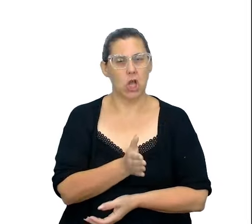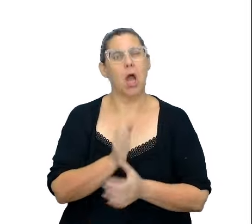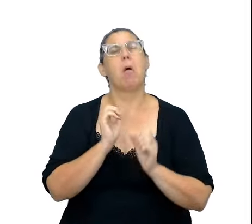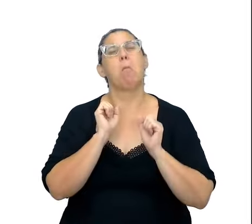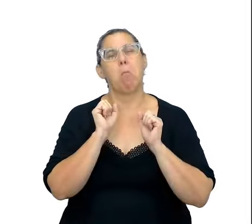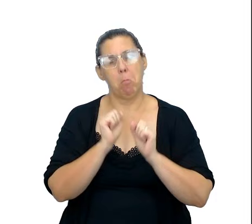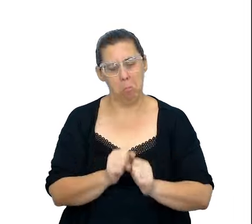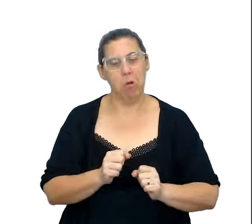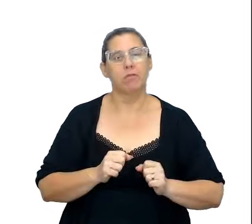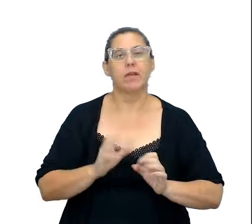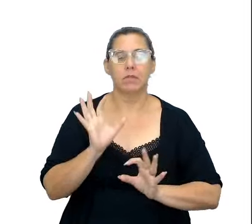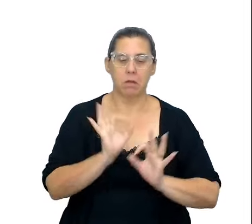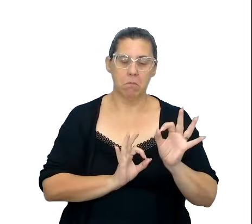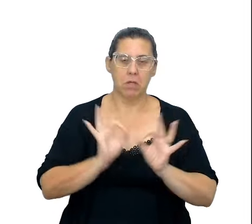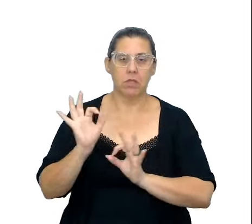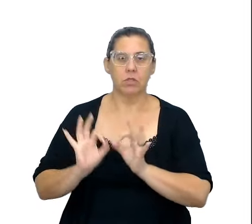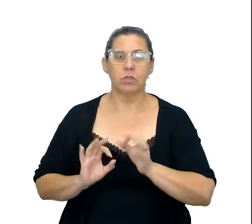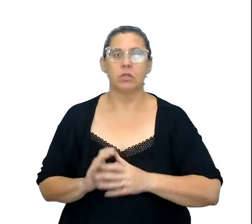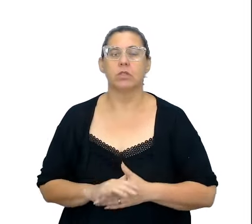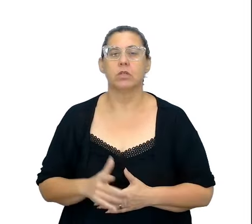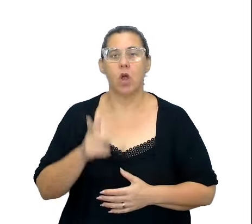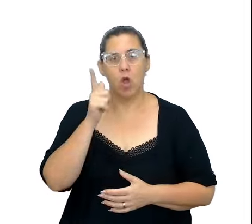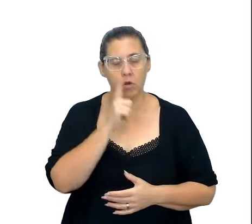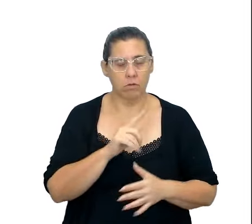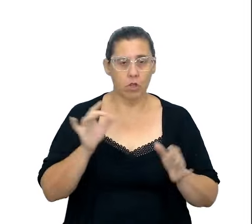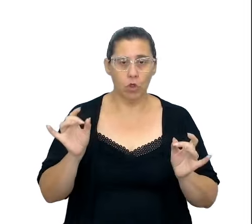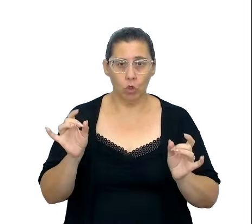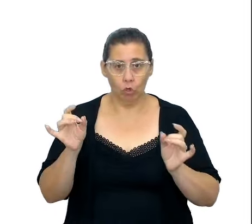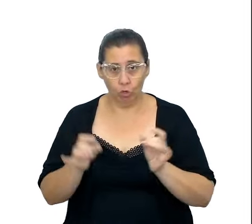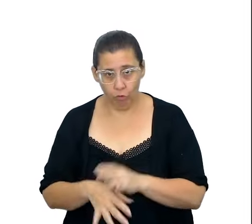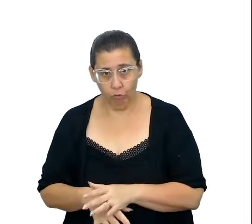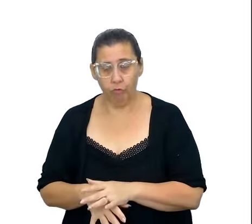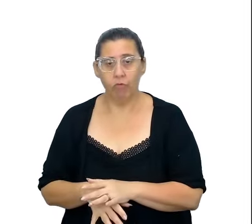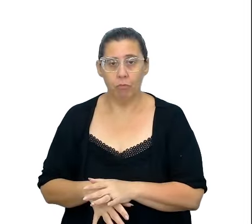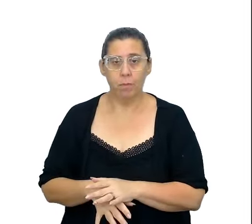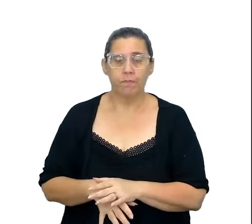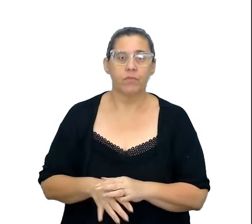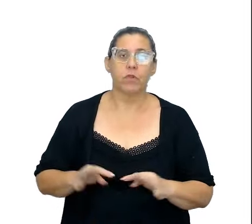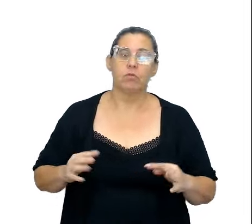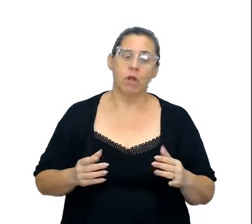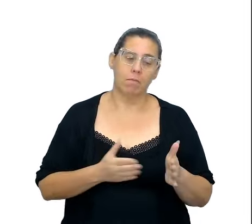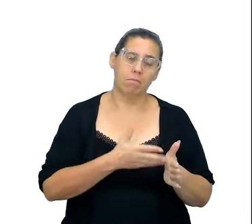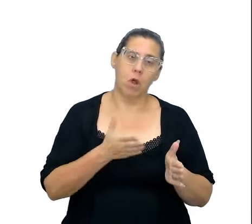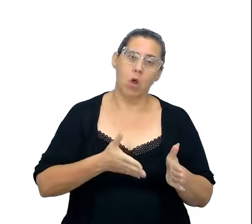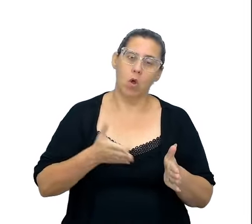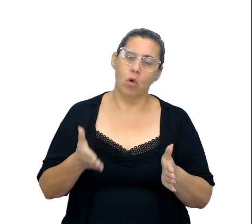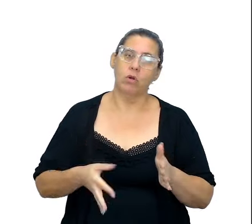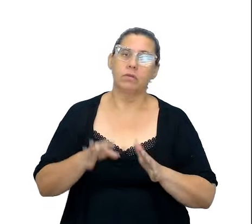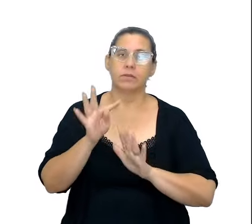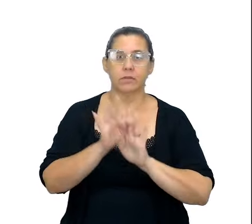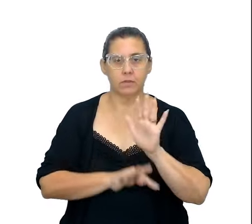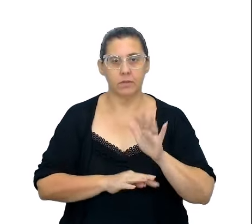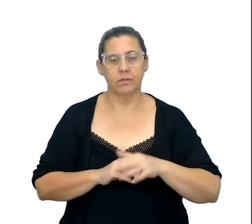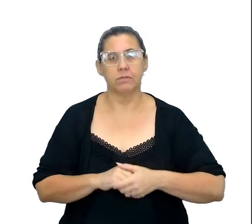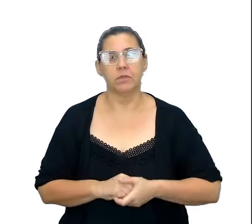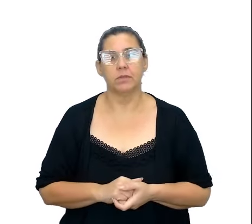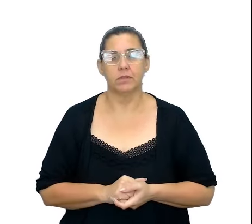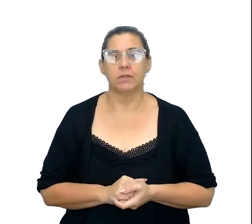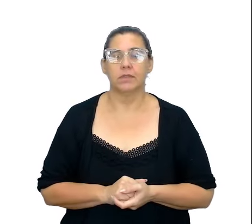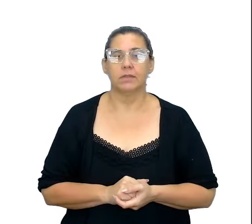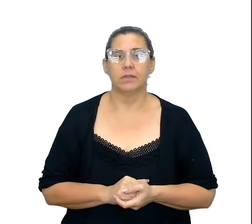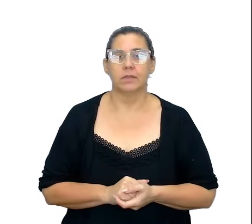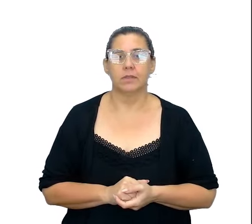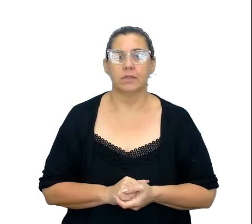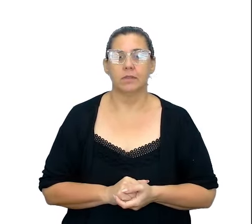aqui por esse planejamento e chegar no final aí da sequência na sua produção textual. Certo, professor?